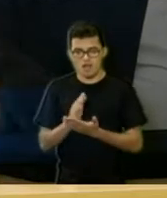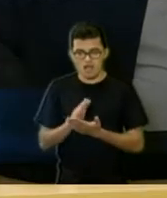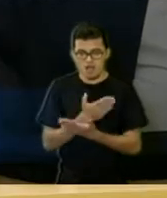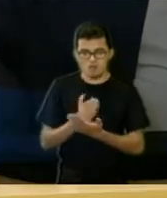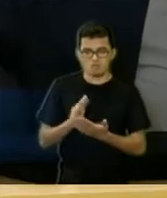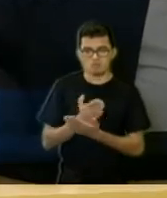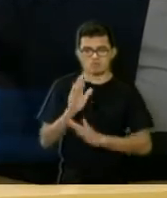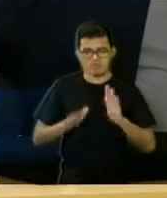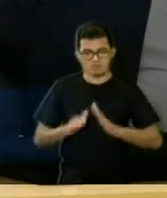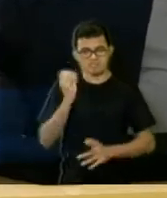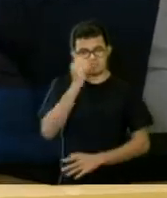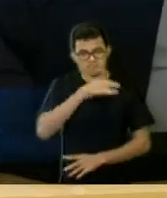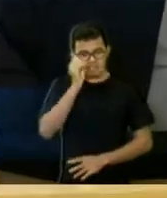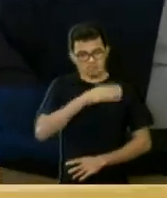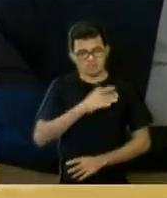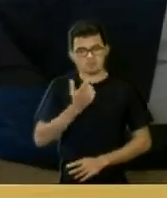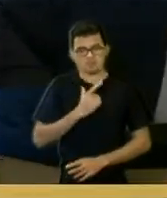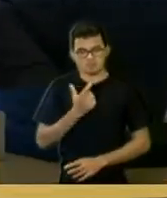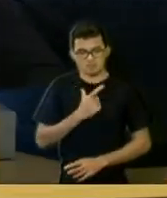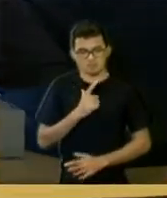coração gigante.